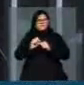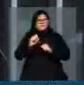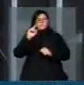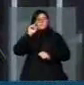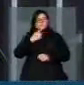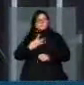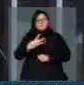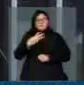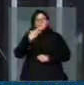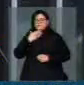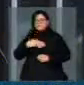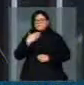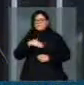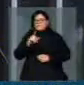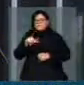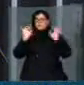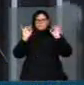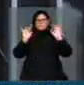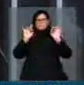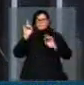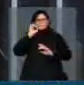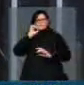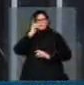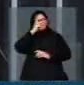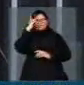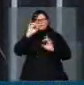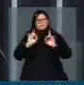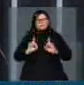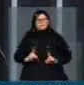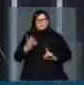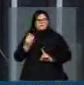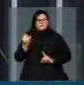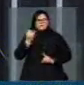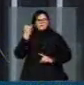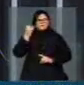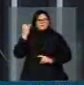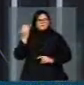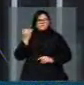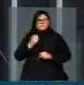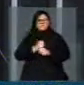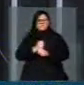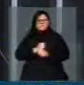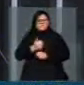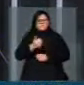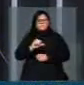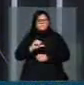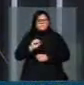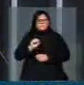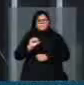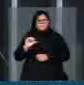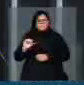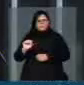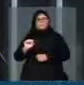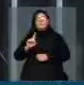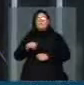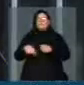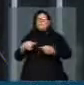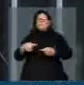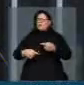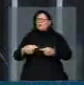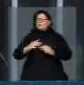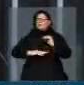com Deficiência. É uma data importante que desde 1998 tem servido para debates e reflexões em